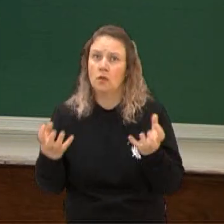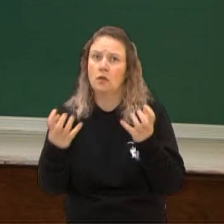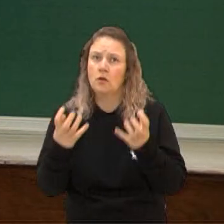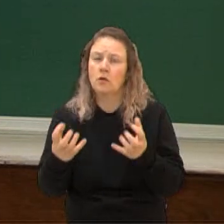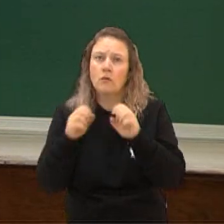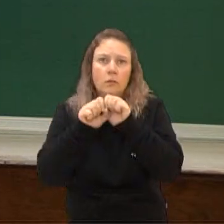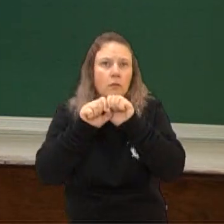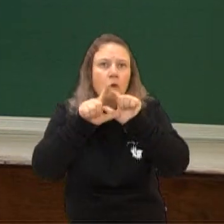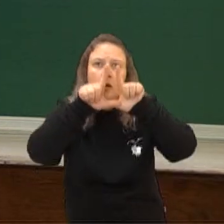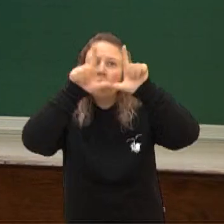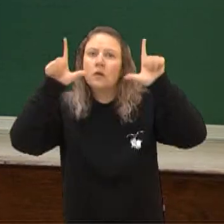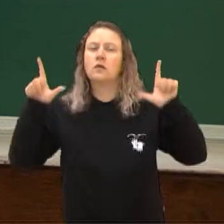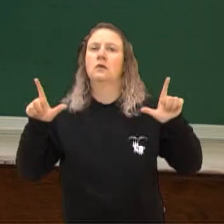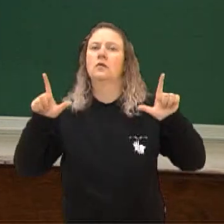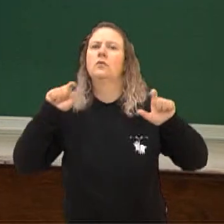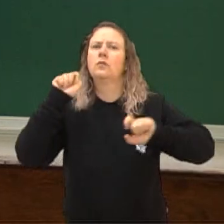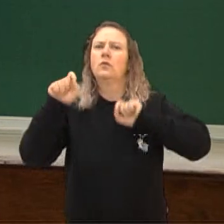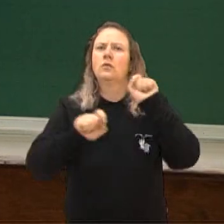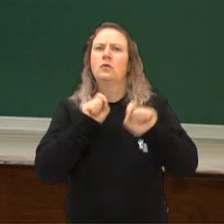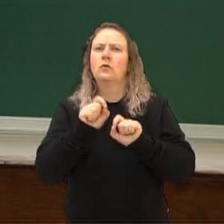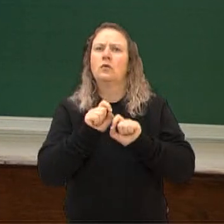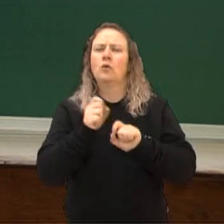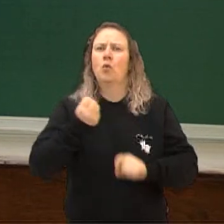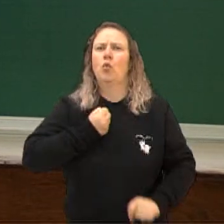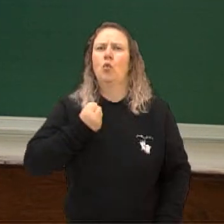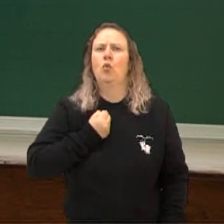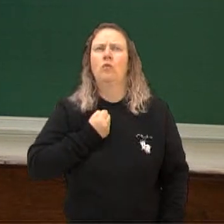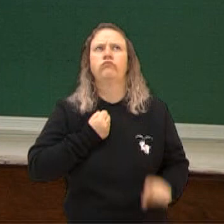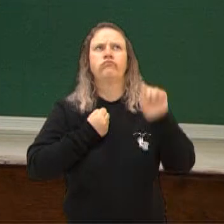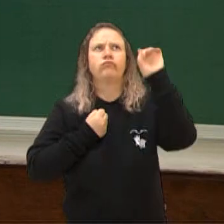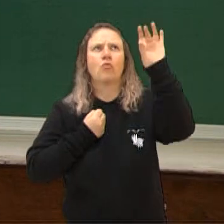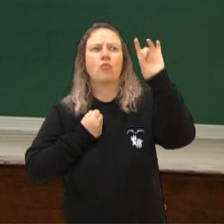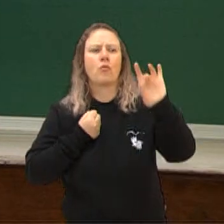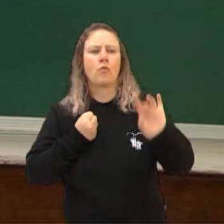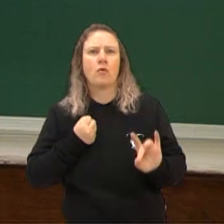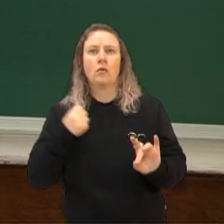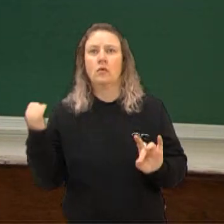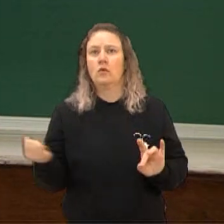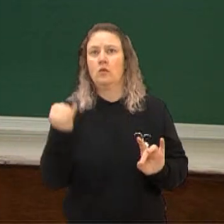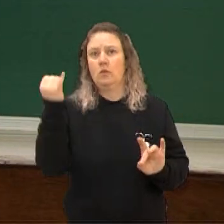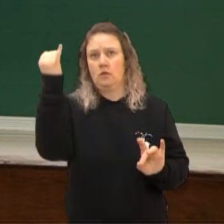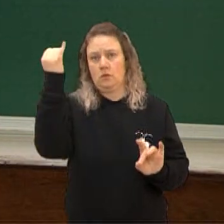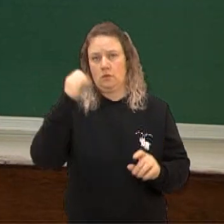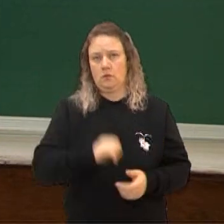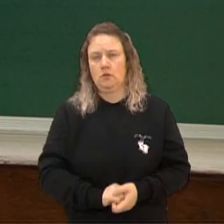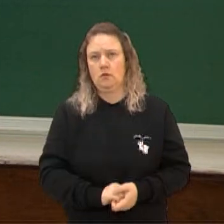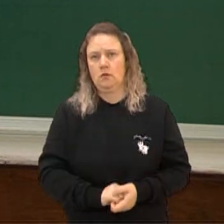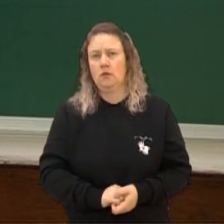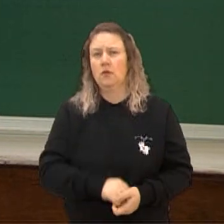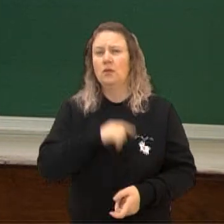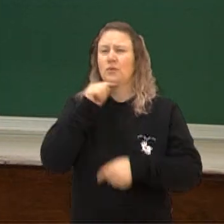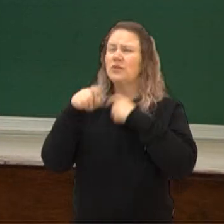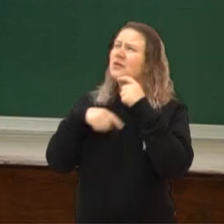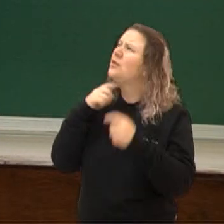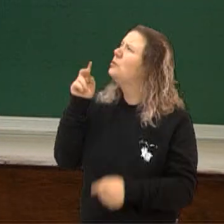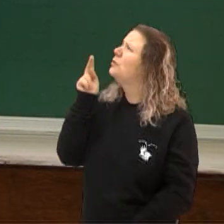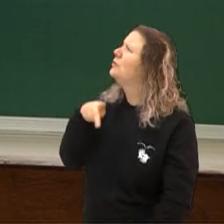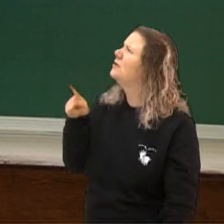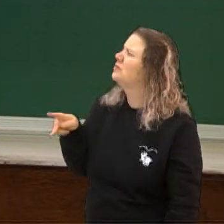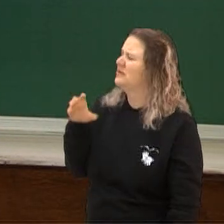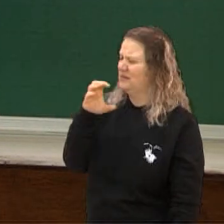para vocês que esses valores aqui são importantes. Não adianta você colocar na cabeça, professor,